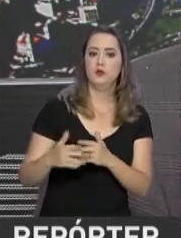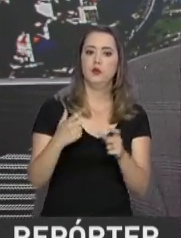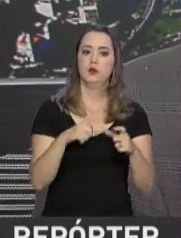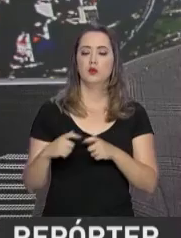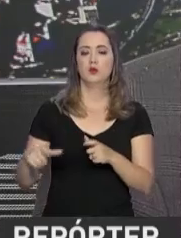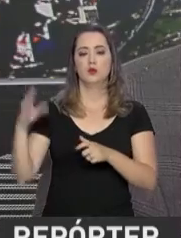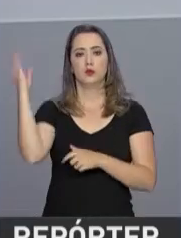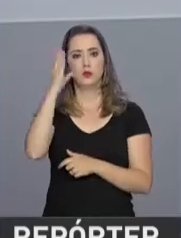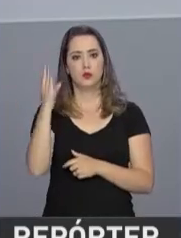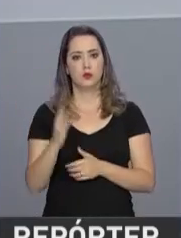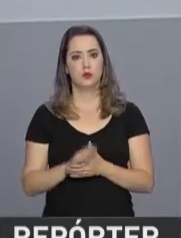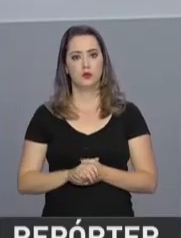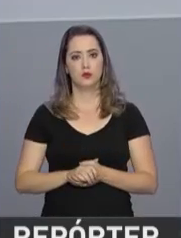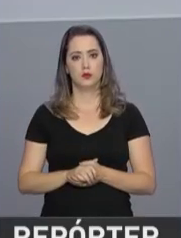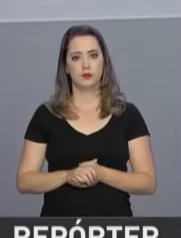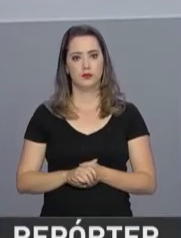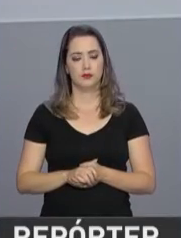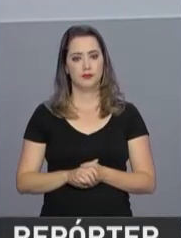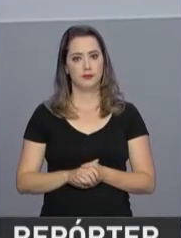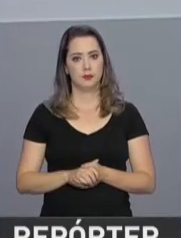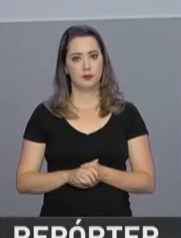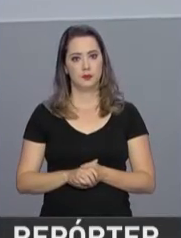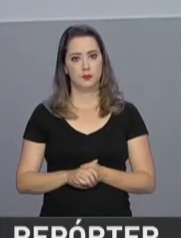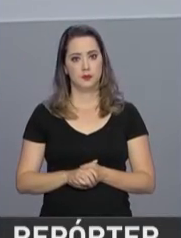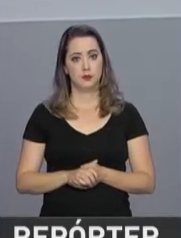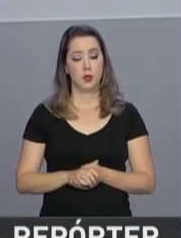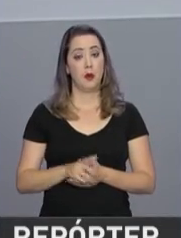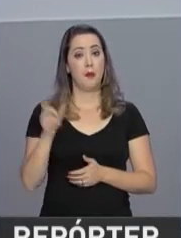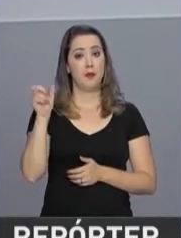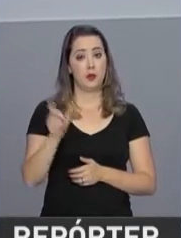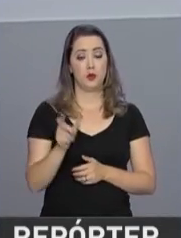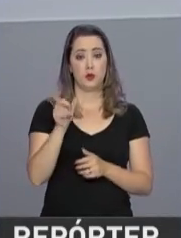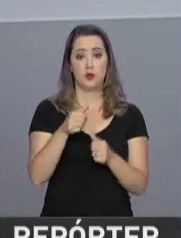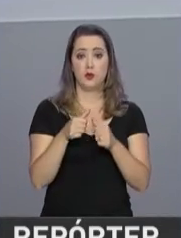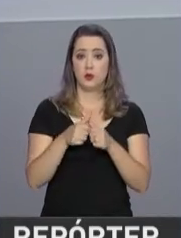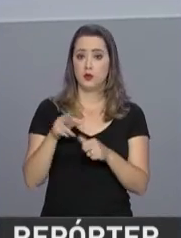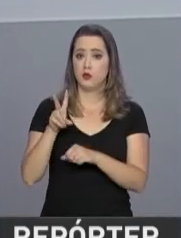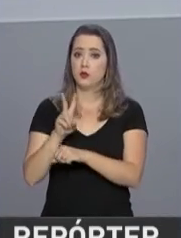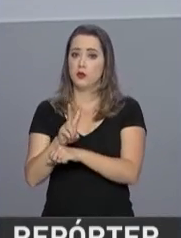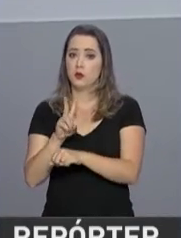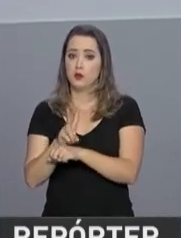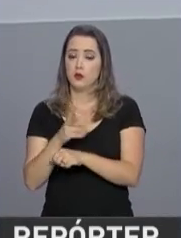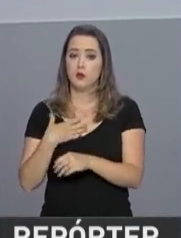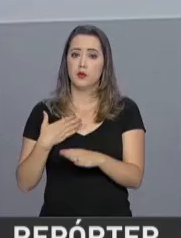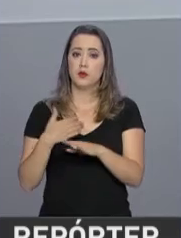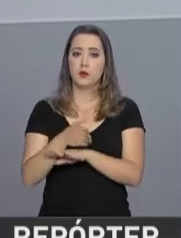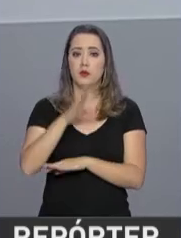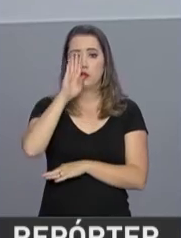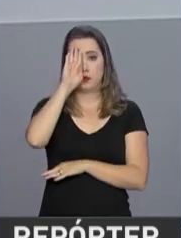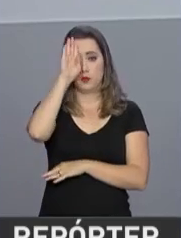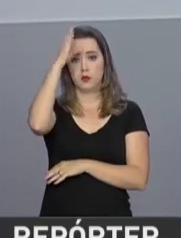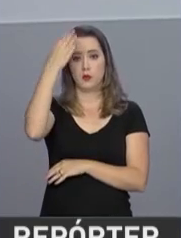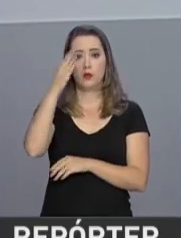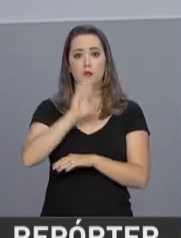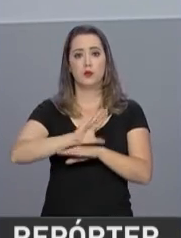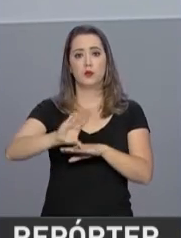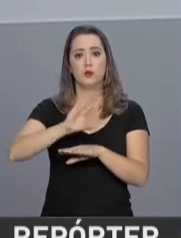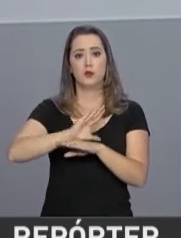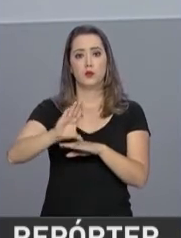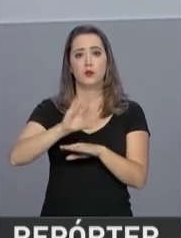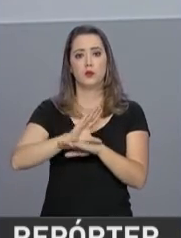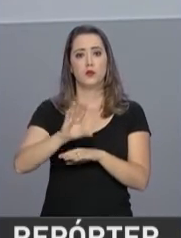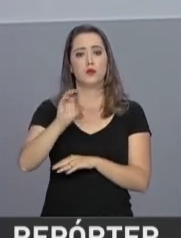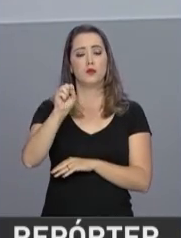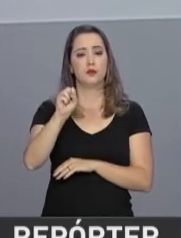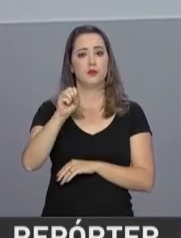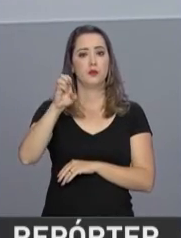brasileiros pessoas incluídas em programas de proteção vão ter acesso prioritário a cursos do